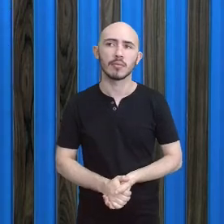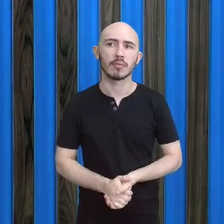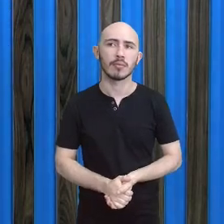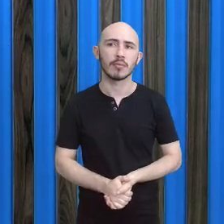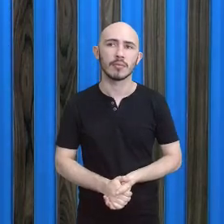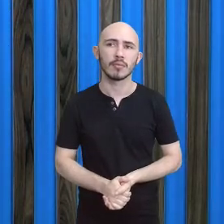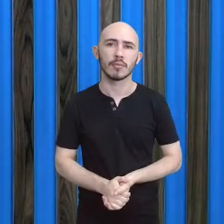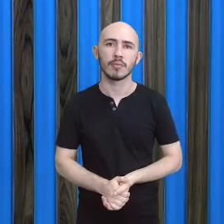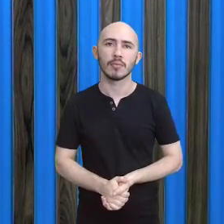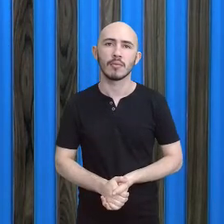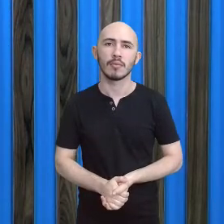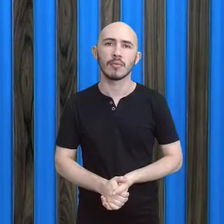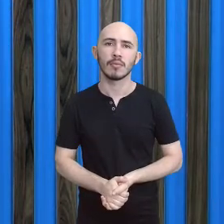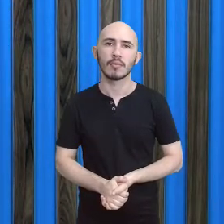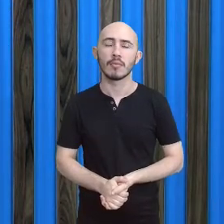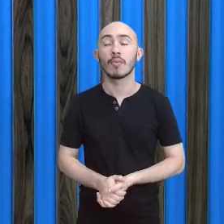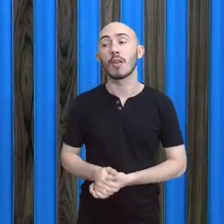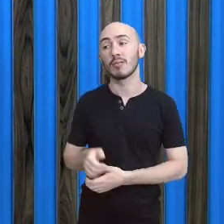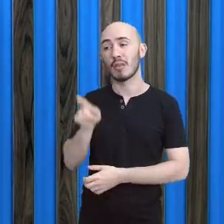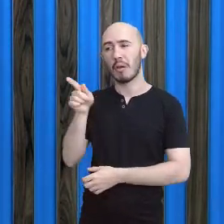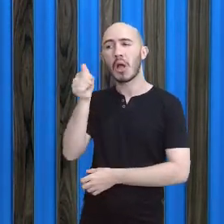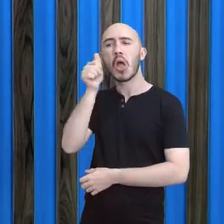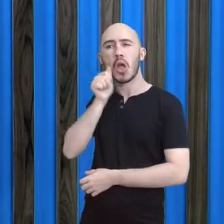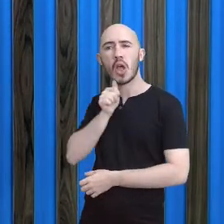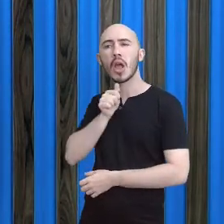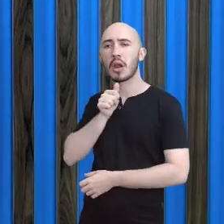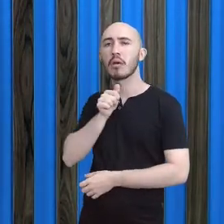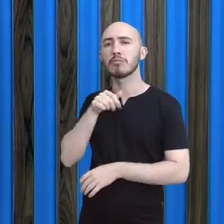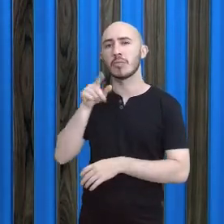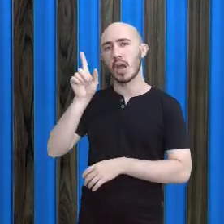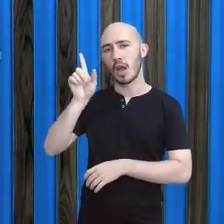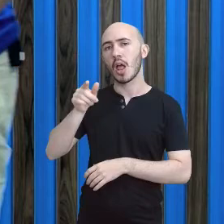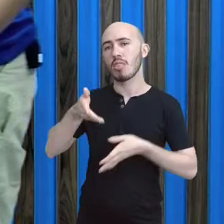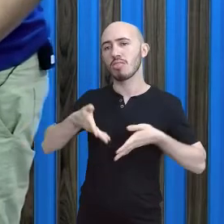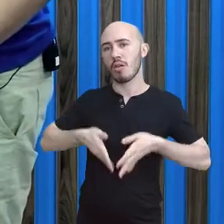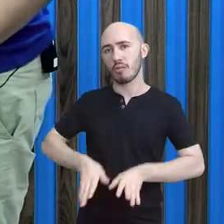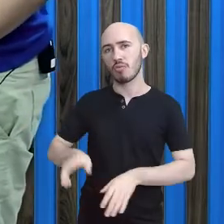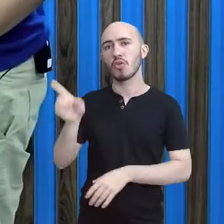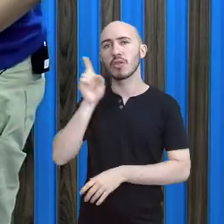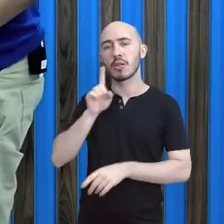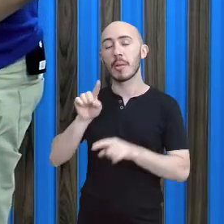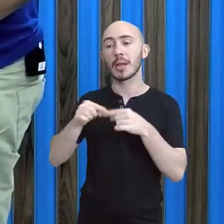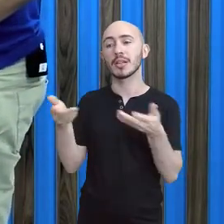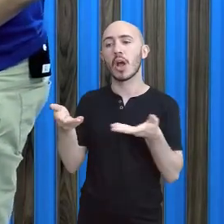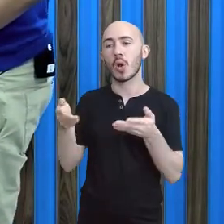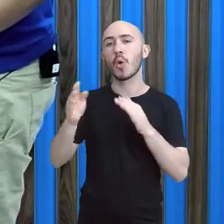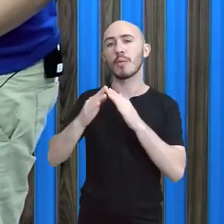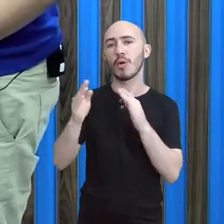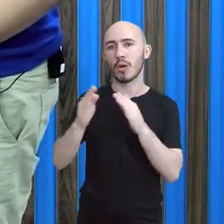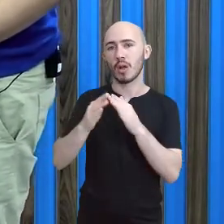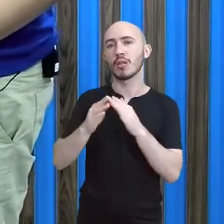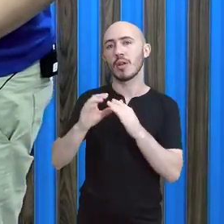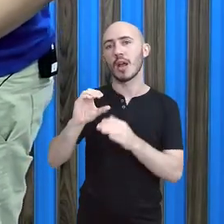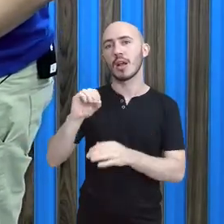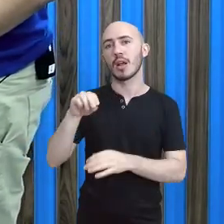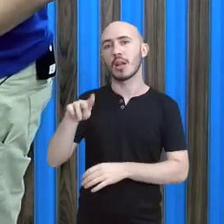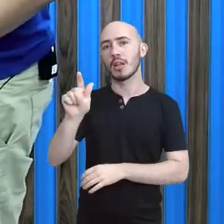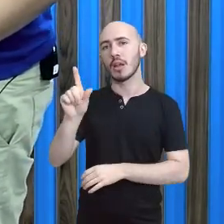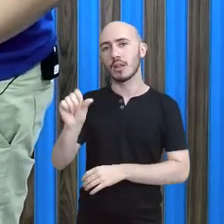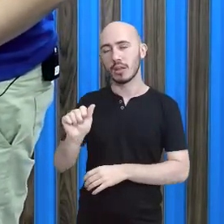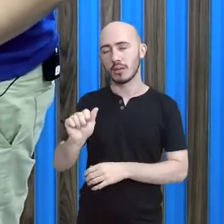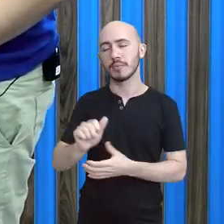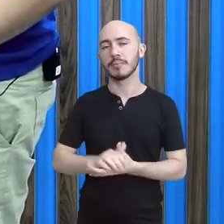at present. Ou seja, ela é americana, mas ela está morando no Canadá atualmente, né? Mesma coisa.